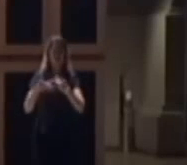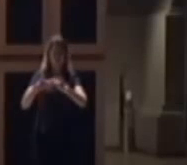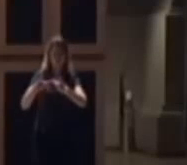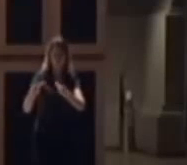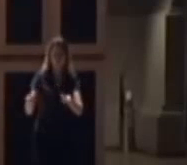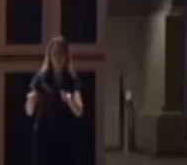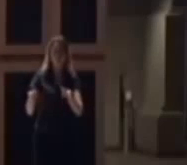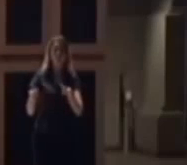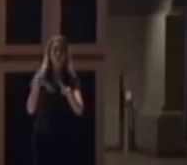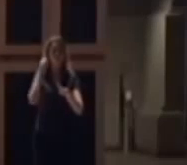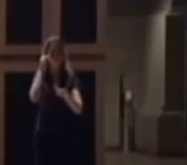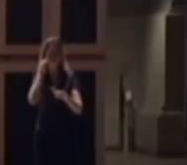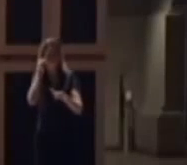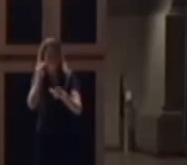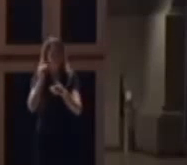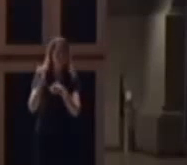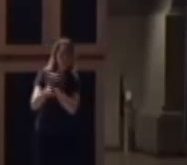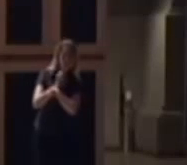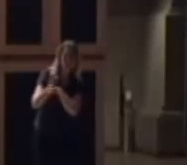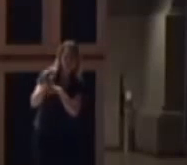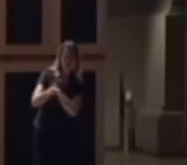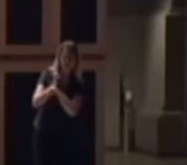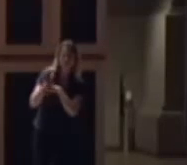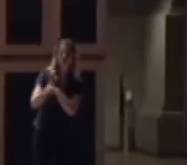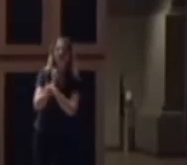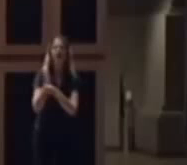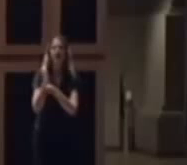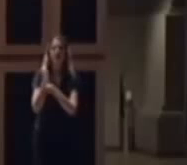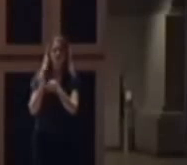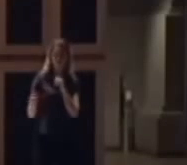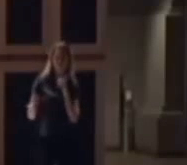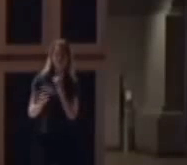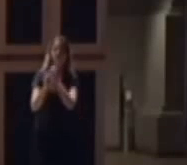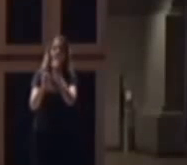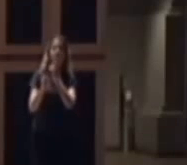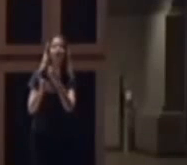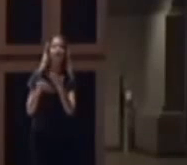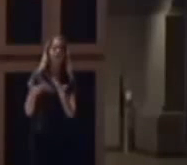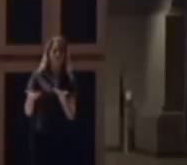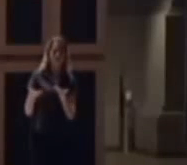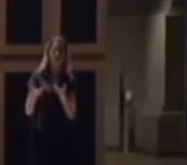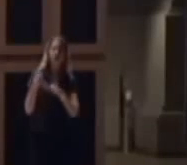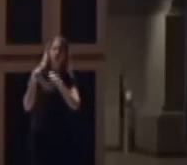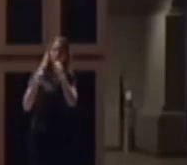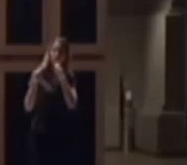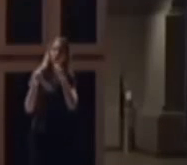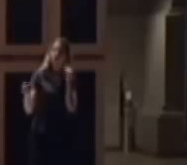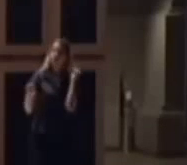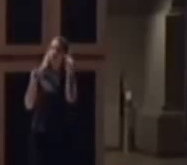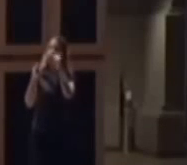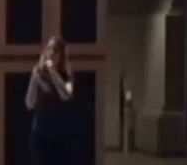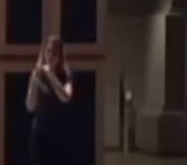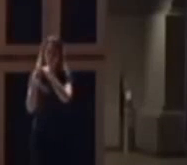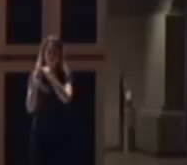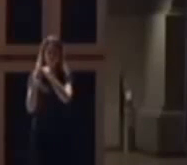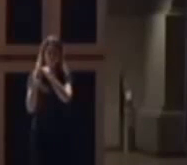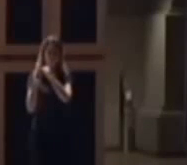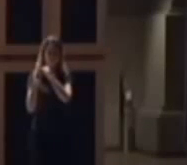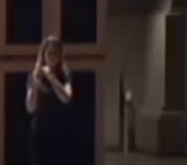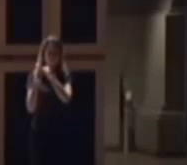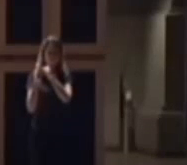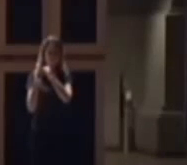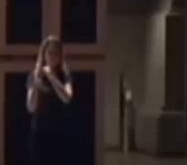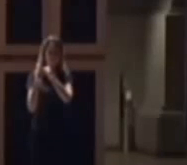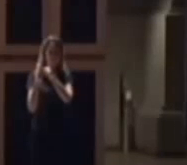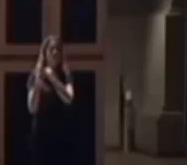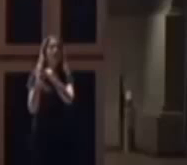temas, para fazer as estratégias de contratualização de resultados, né, as metas e onde a gente quer chegar. E, a partir disso, a gente criou,